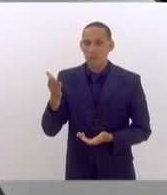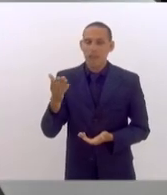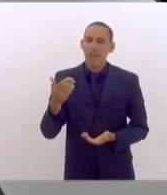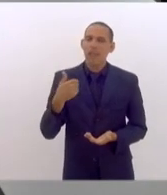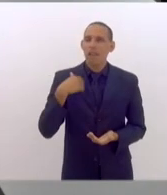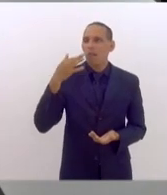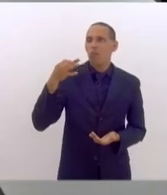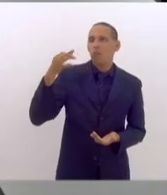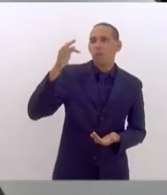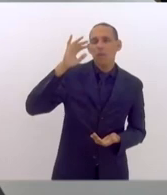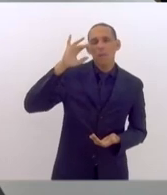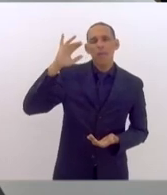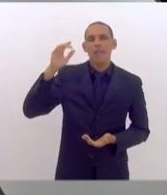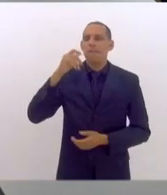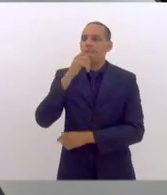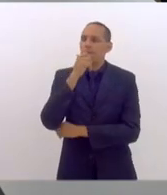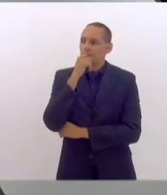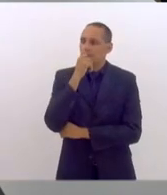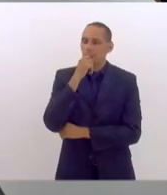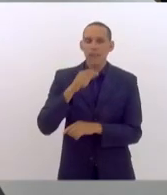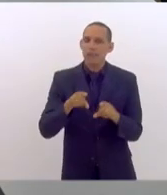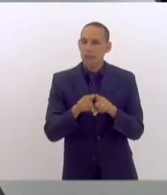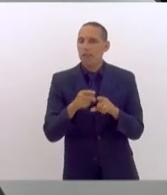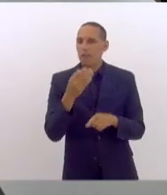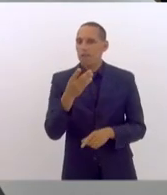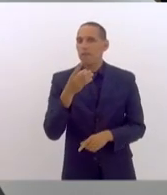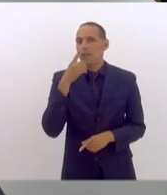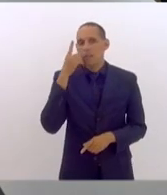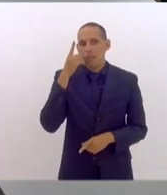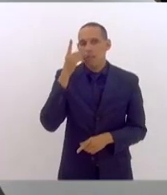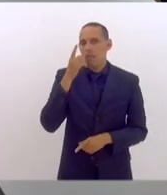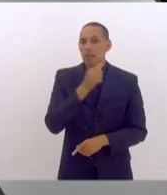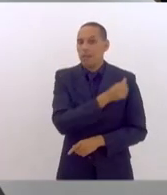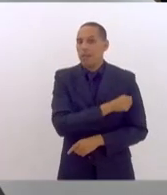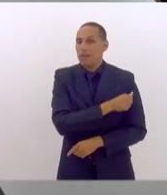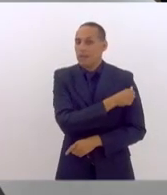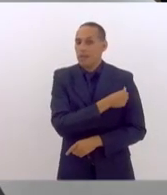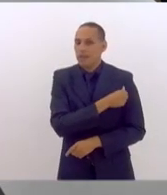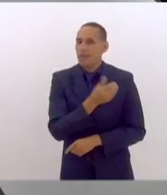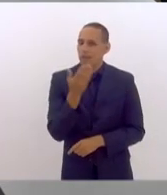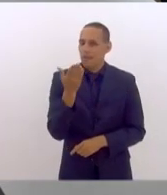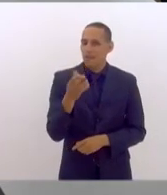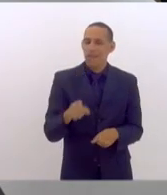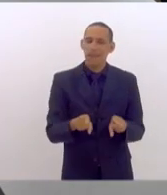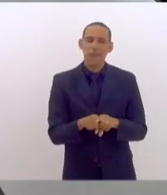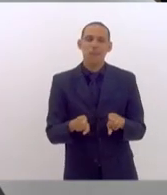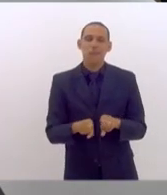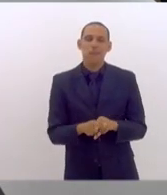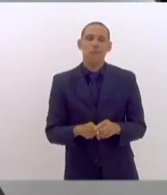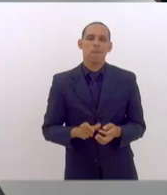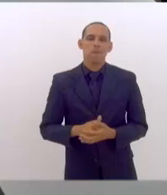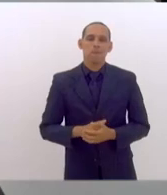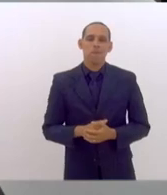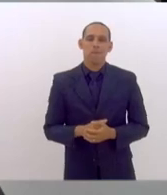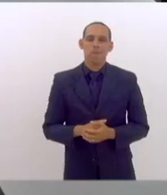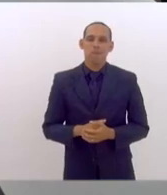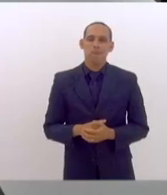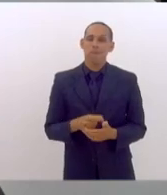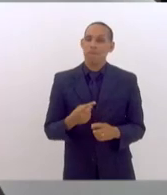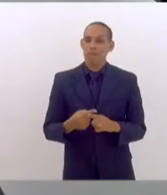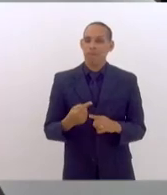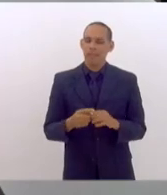futuro e o cruzeiro da deputada Rejane e de vossa excelência que